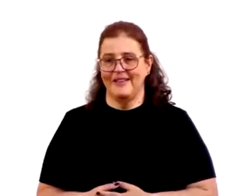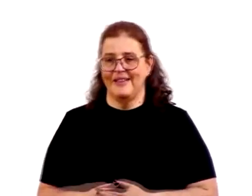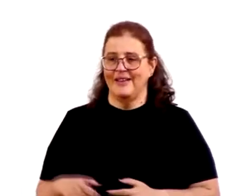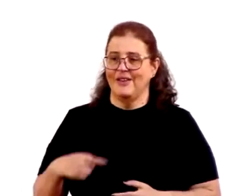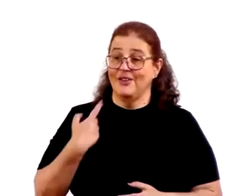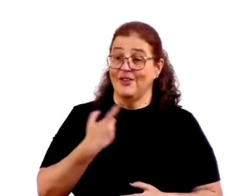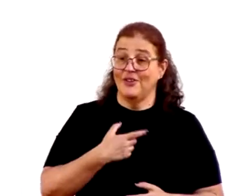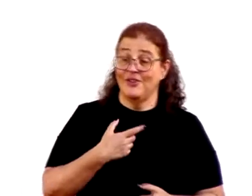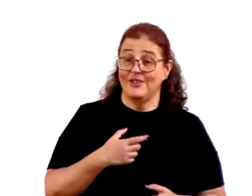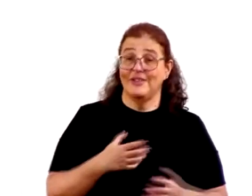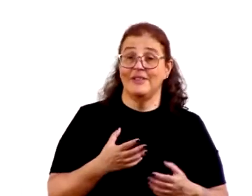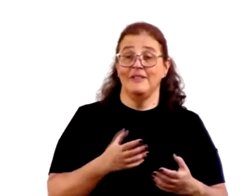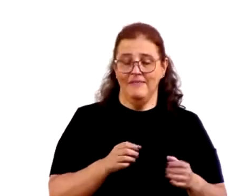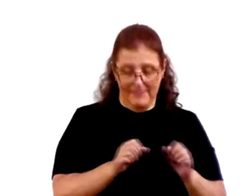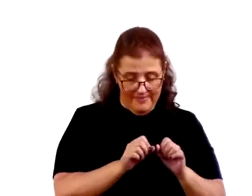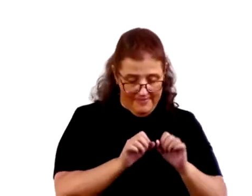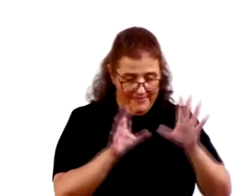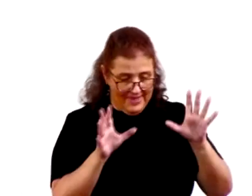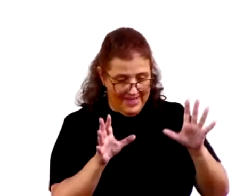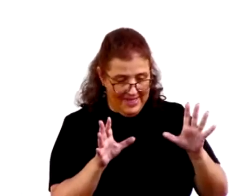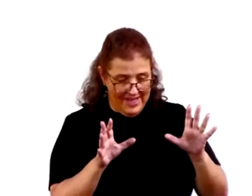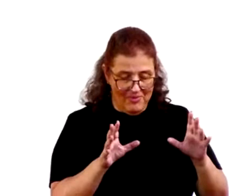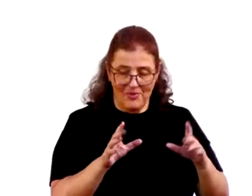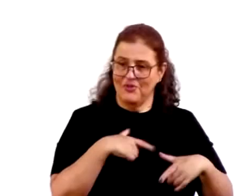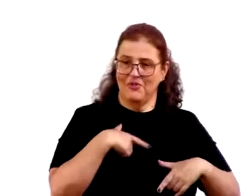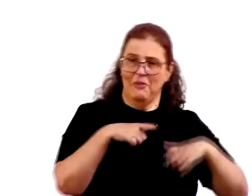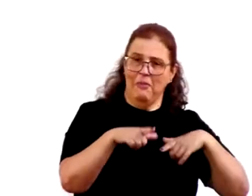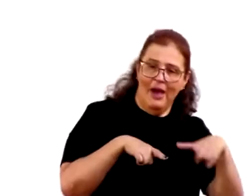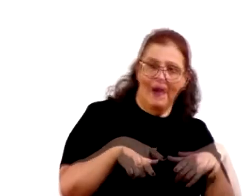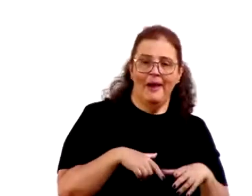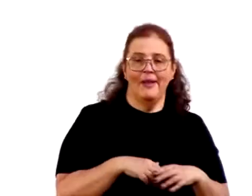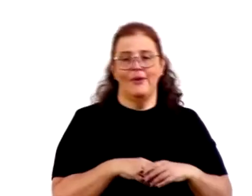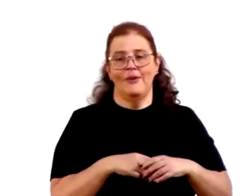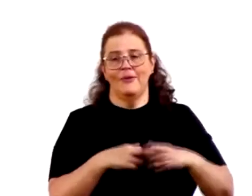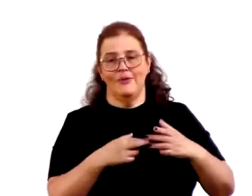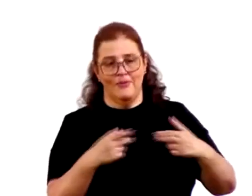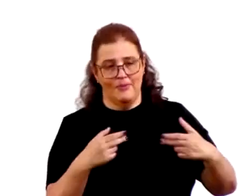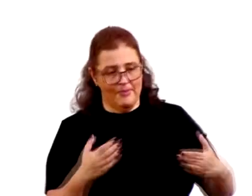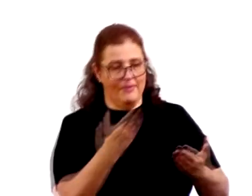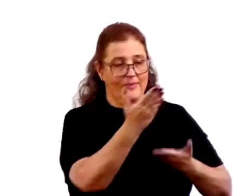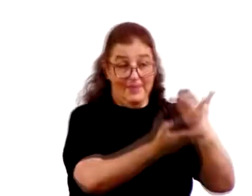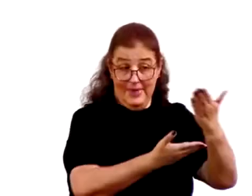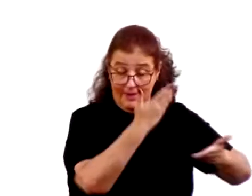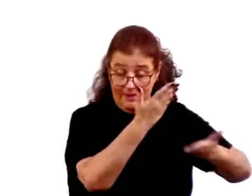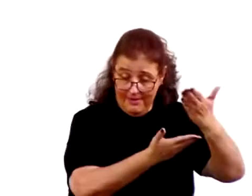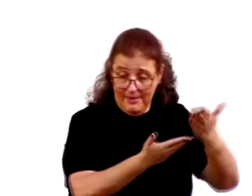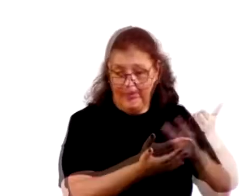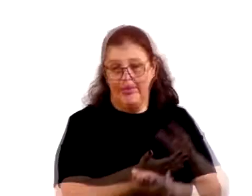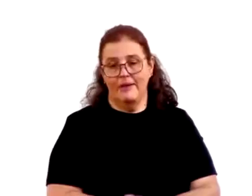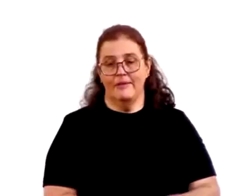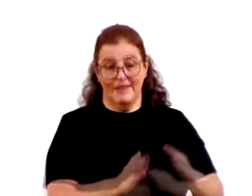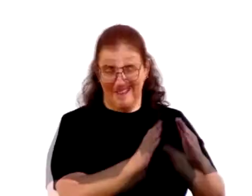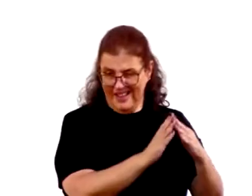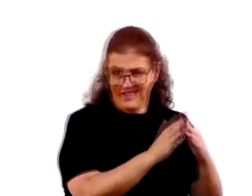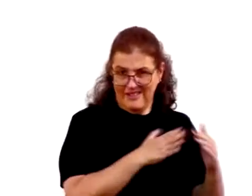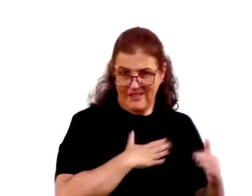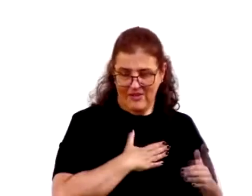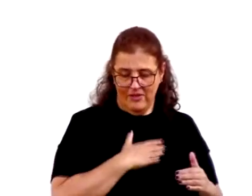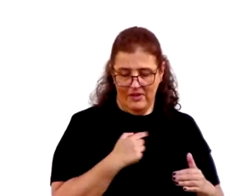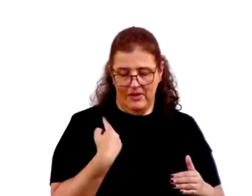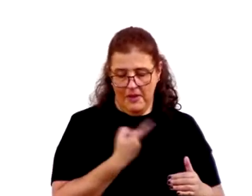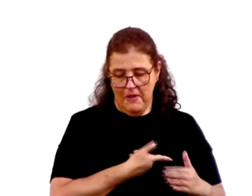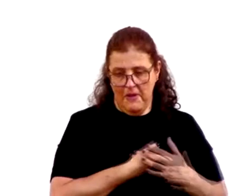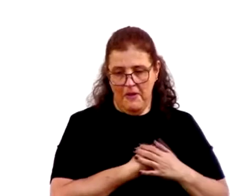de casa, criamos nossos reinos nos nossos trabalhos, nos nossos relacionamentos. Quando não queremos